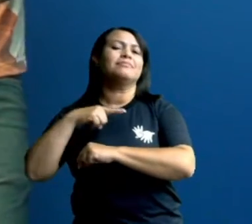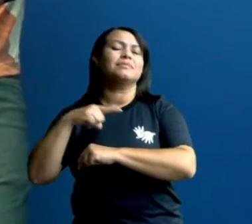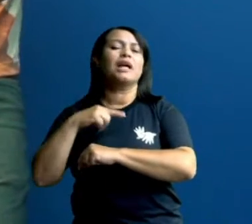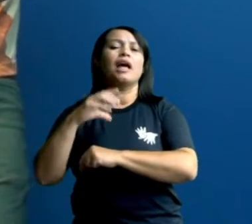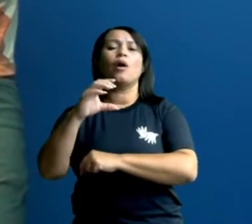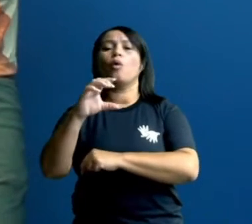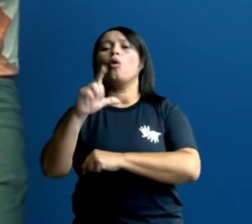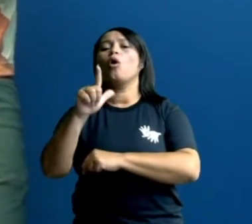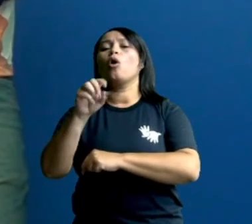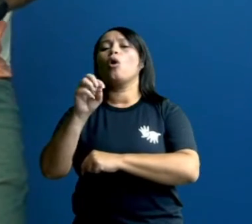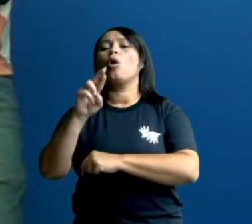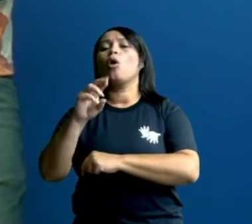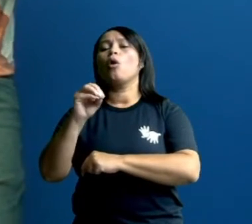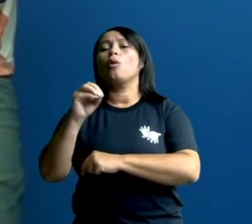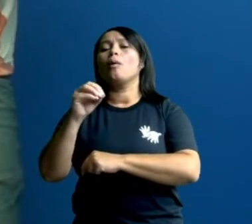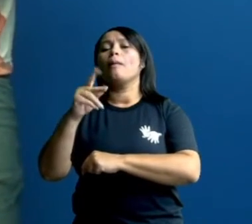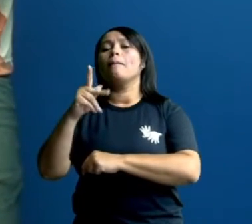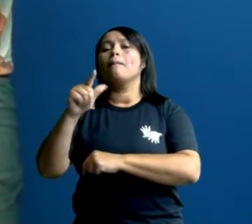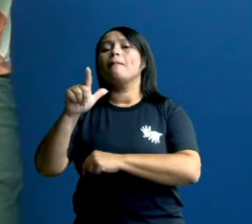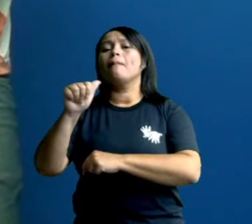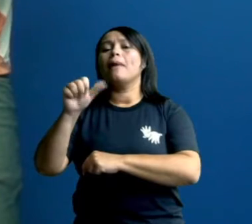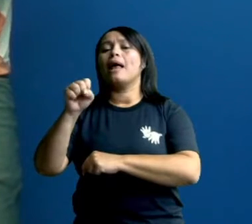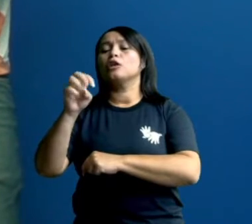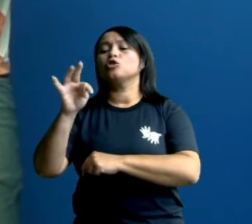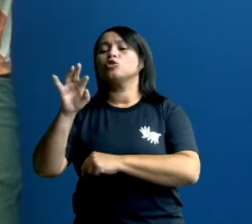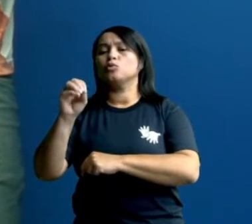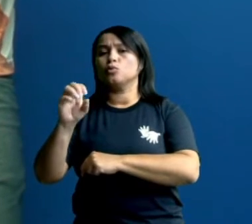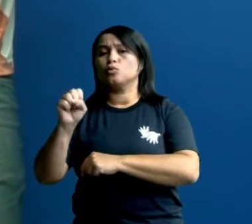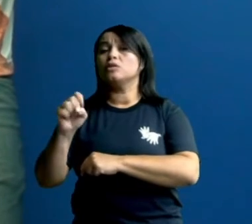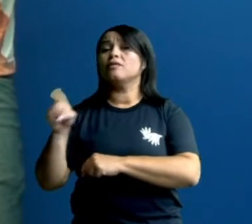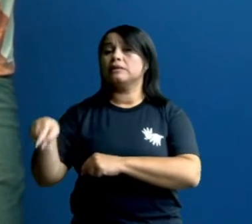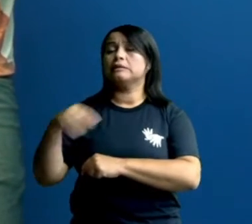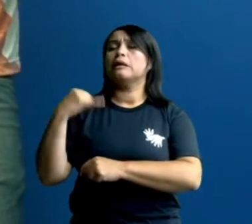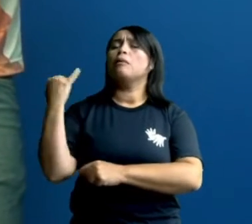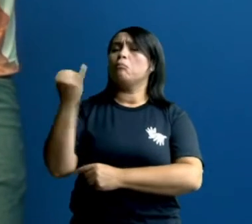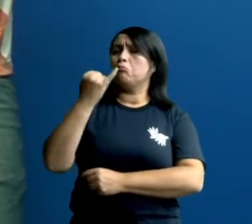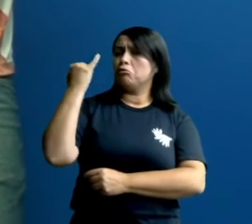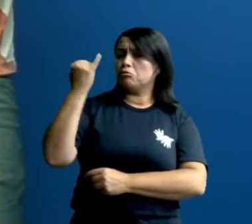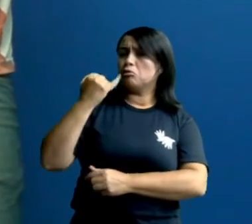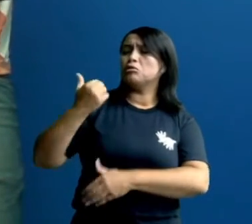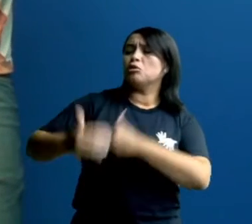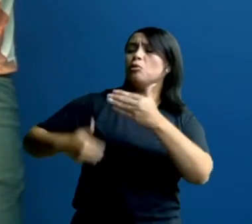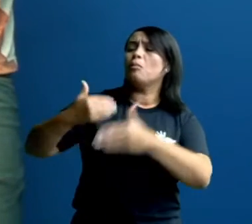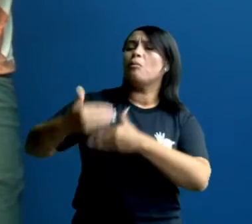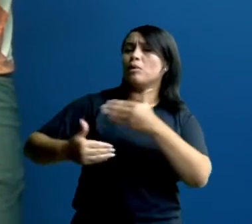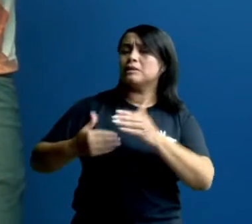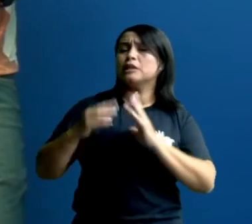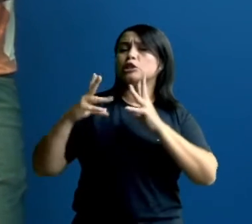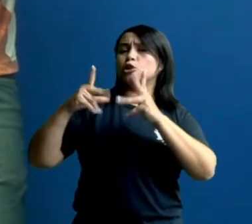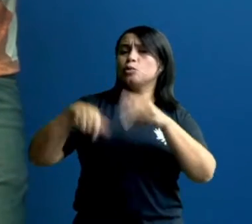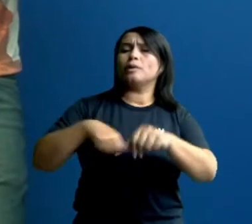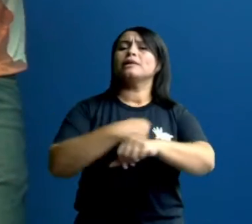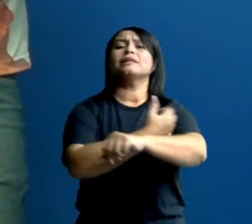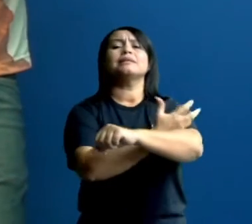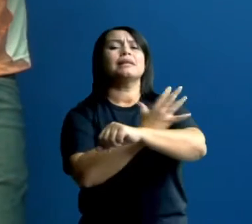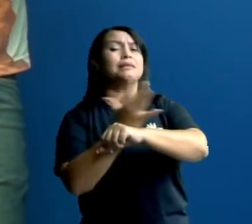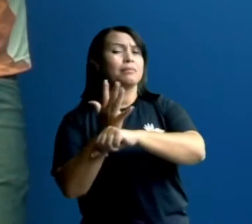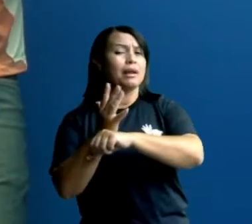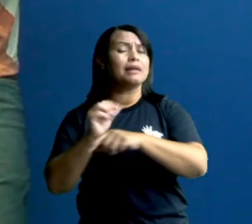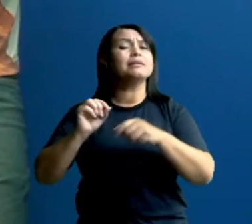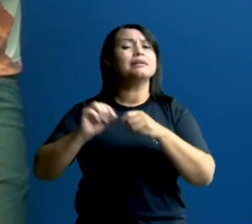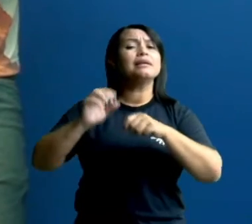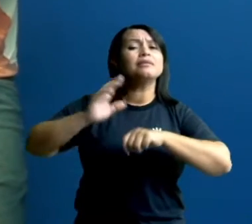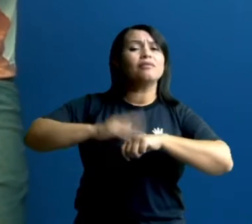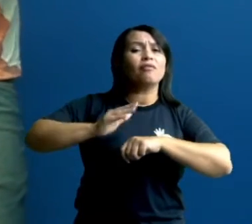cloroplasto, ele vai ser fundamental e importantíssimo num processo muito importante que todas as plantas fazem, que é